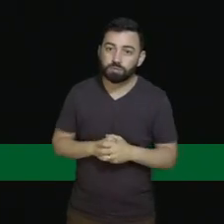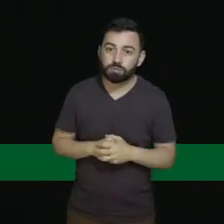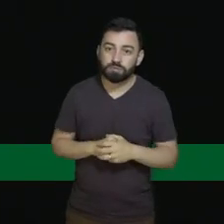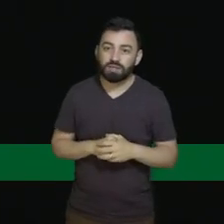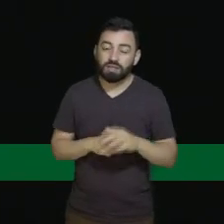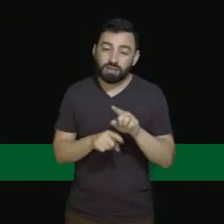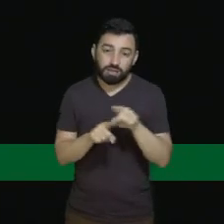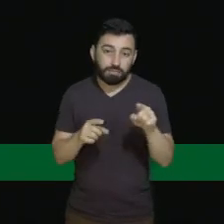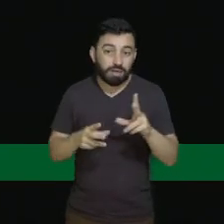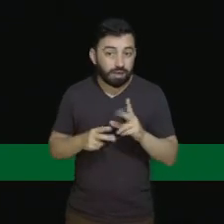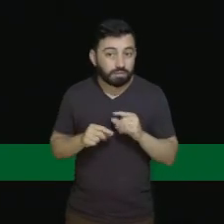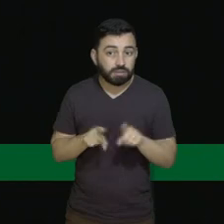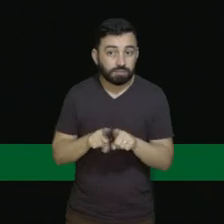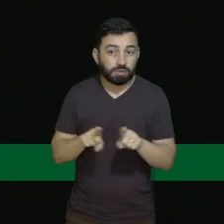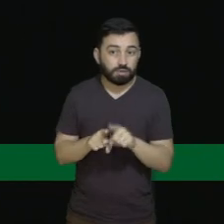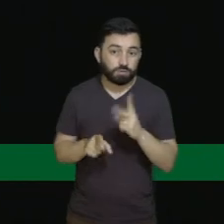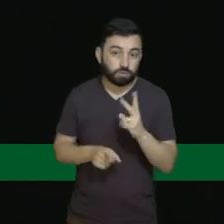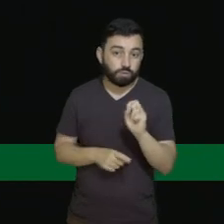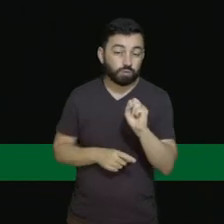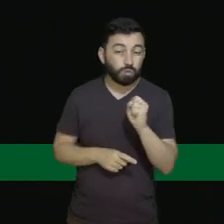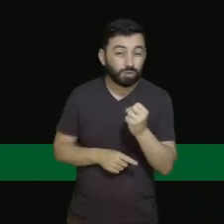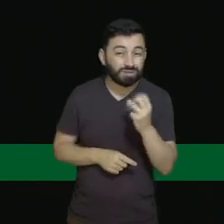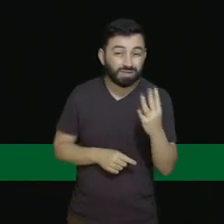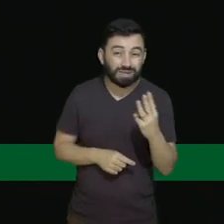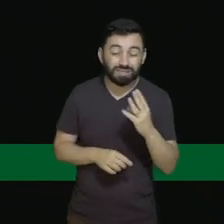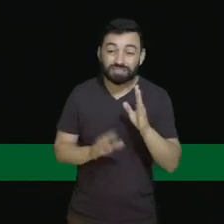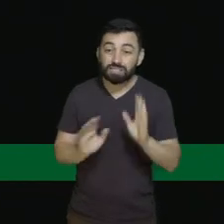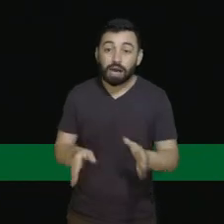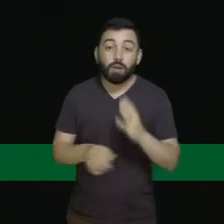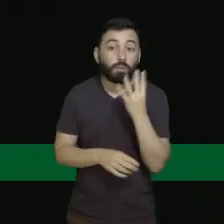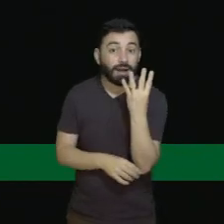aqui a 283. Há mais de 40 anos,